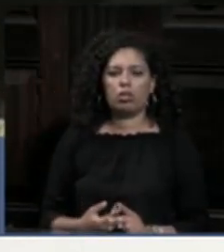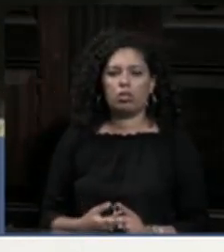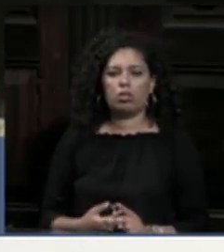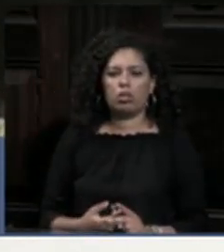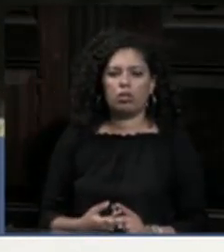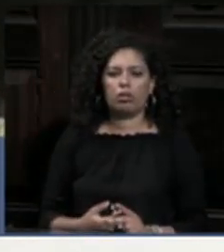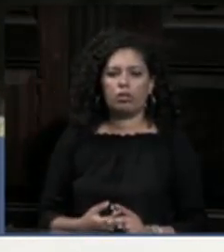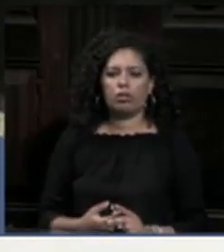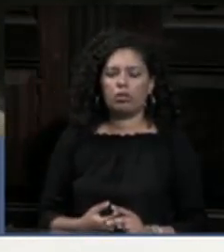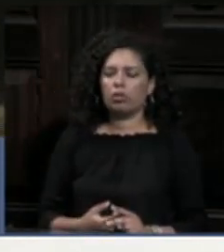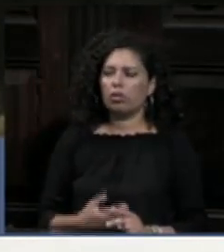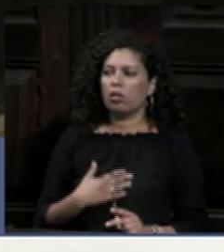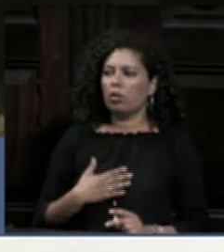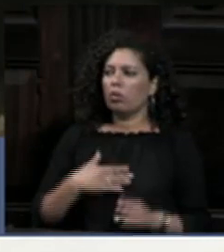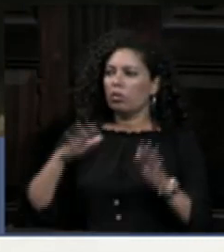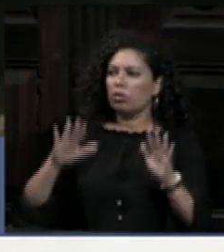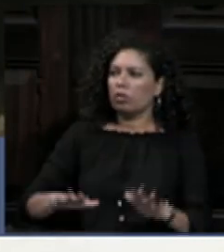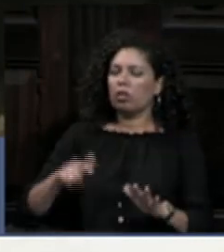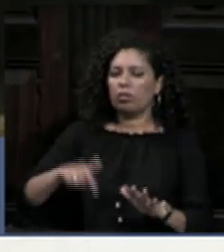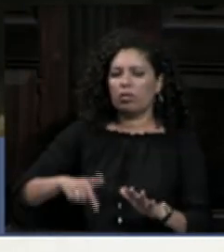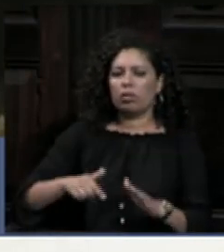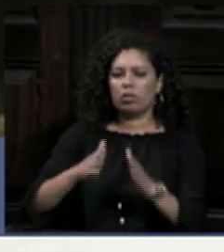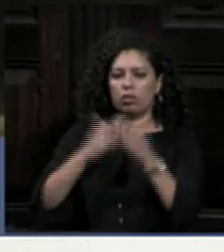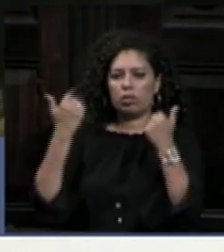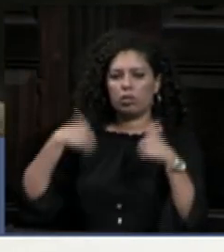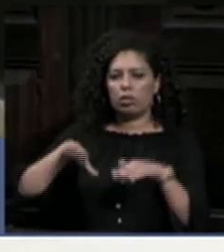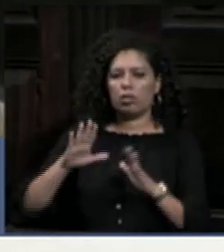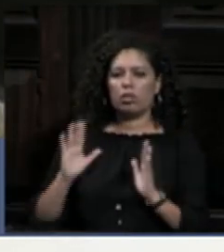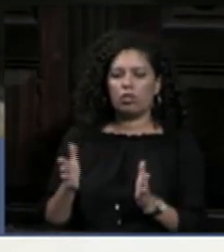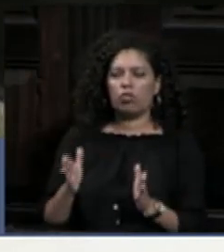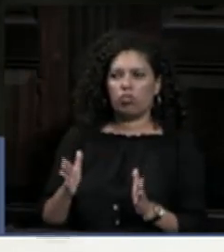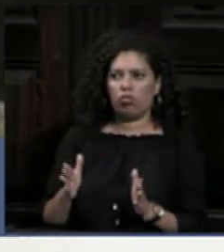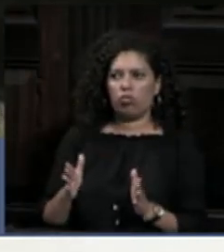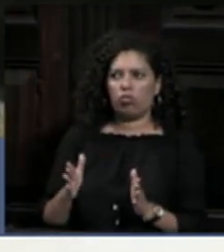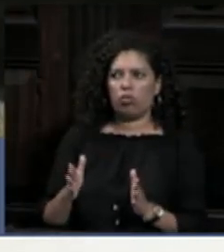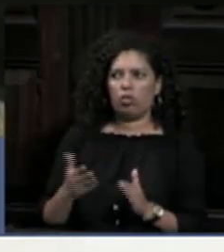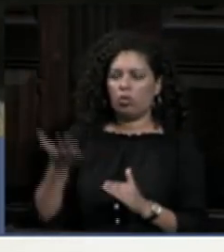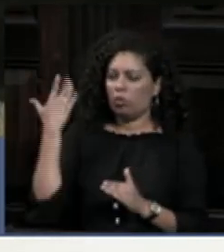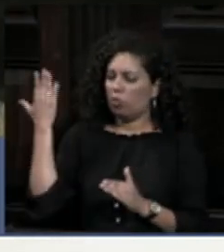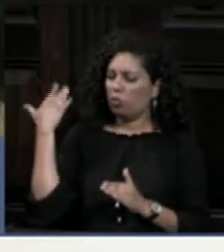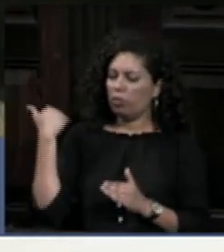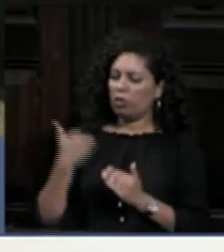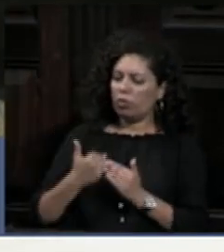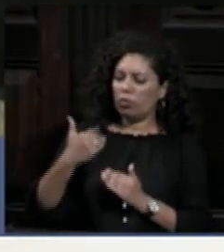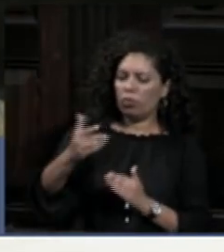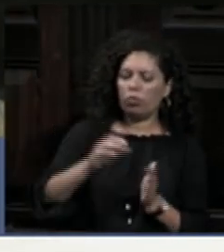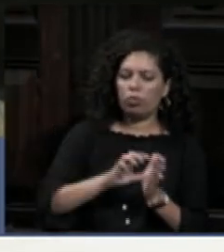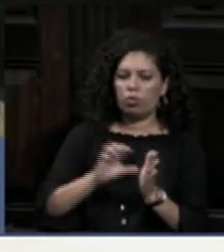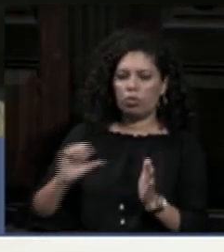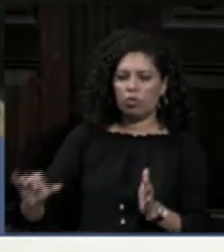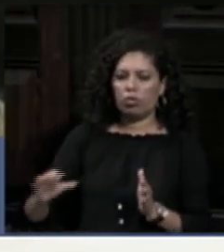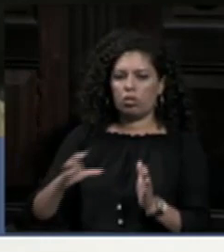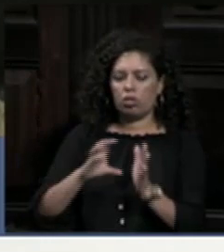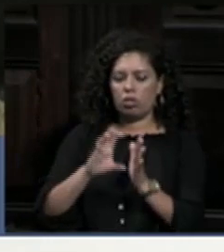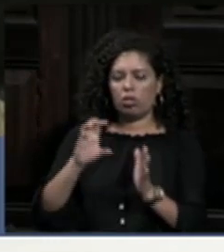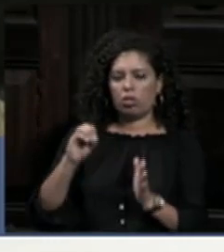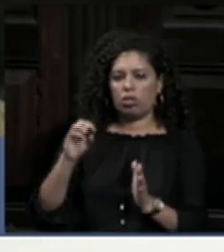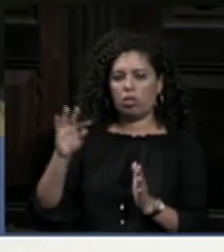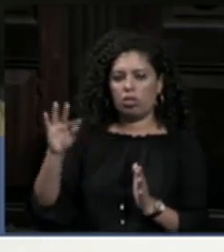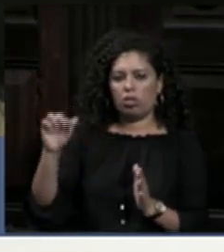já estava nesta casa quando a primeira lei de cota foi aprovado contou com o meu voto favorável